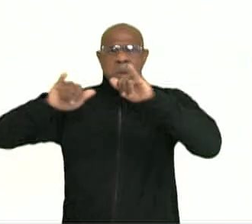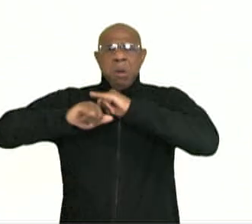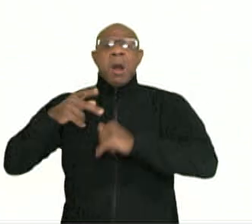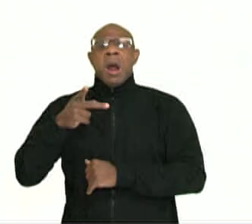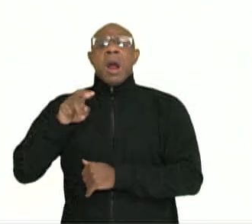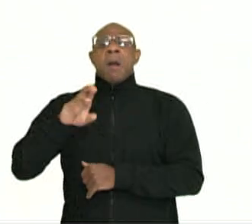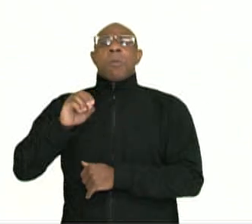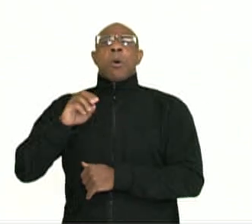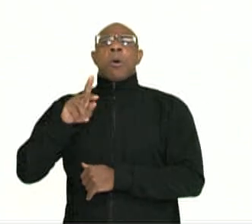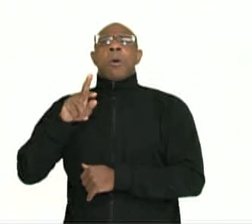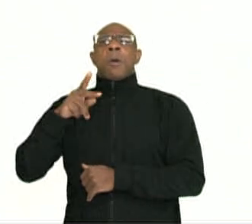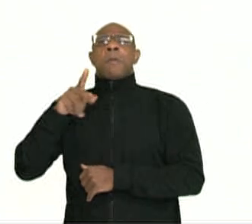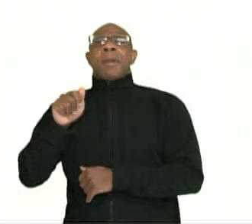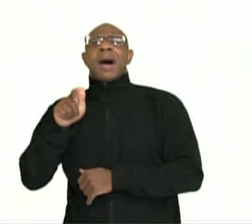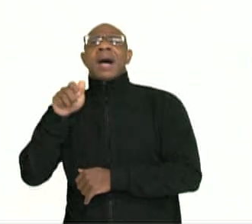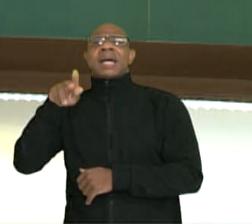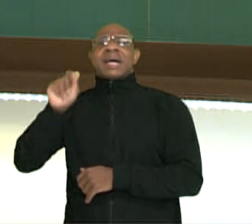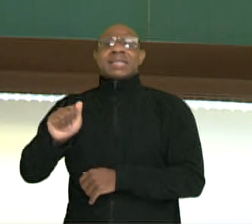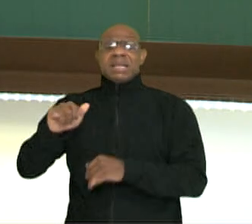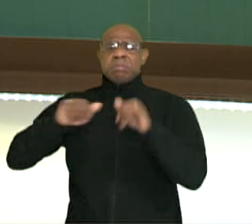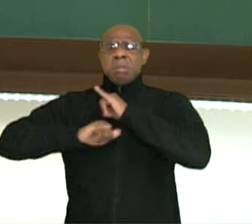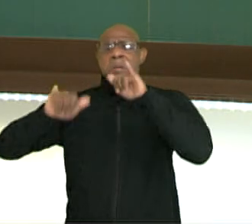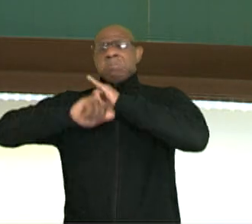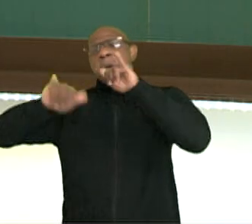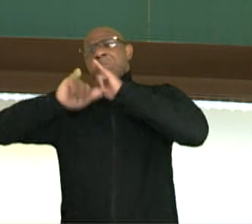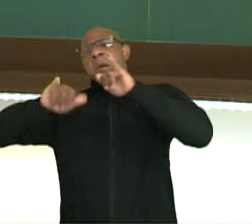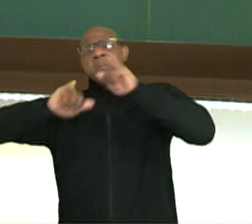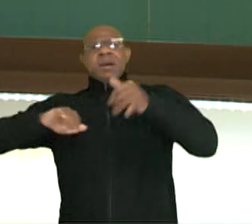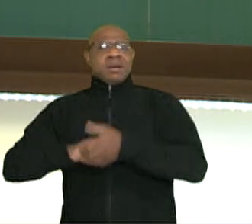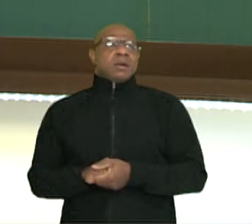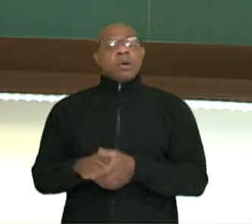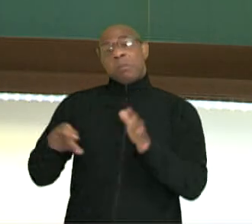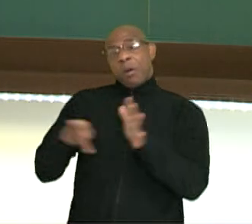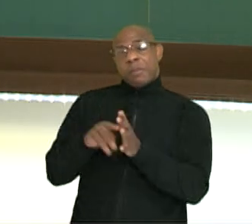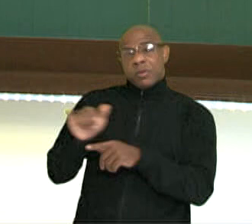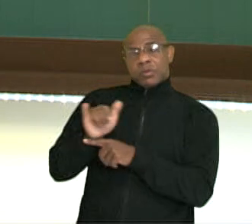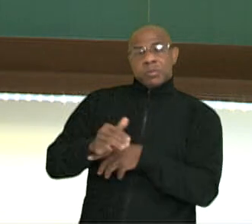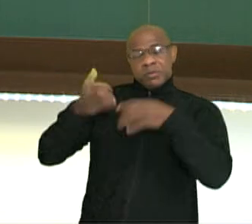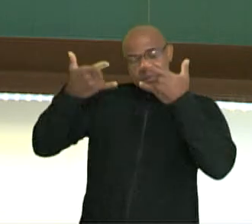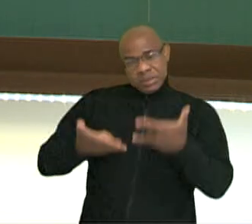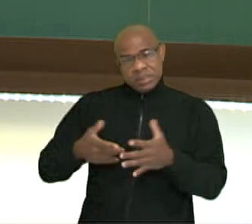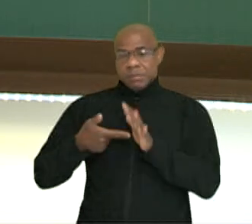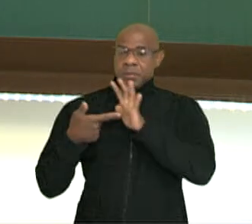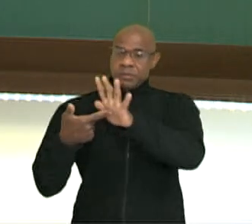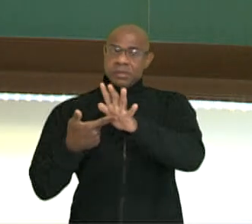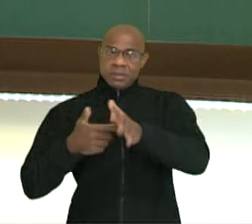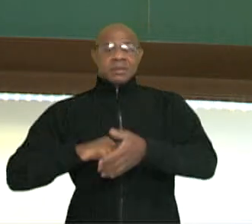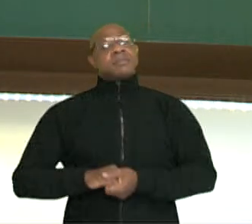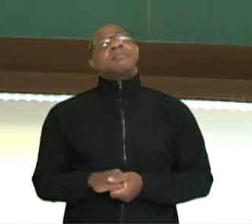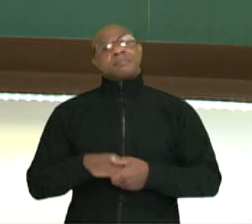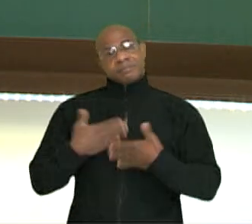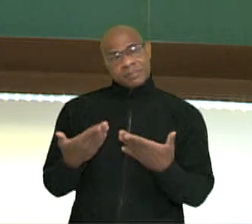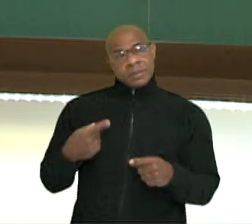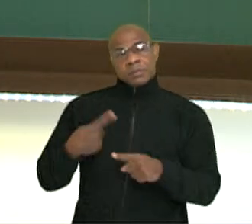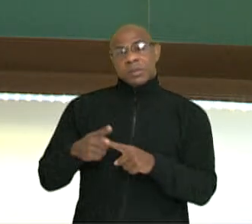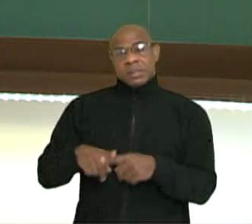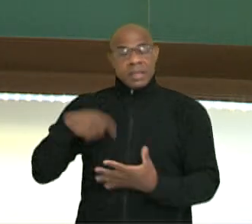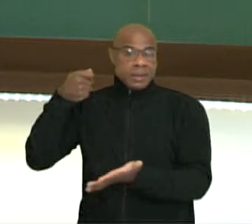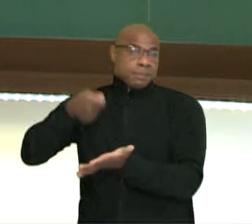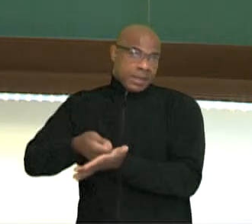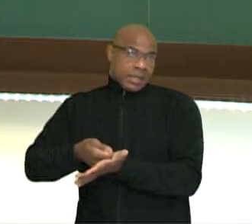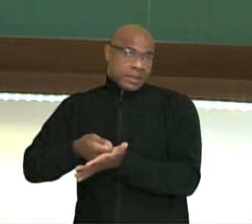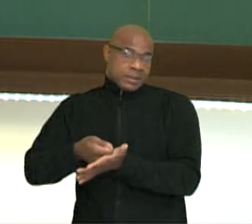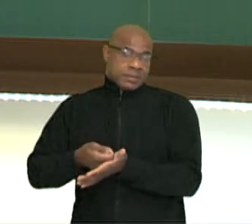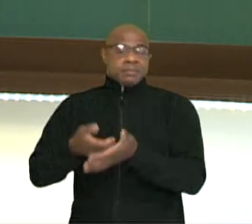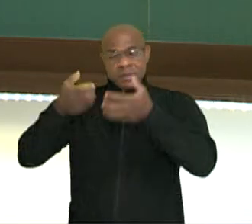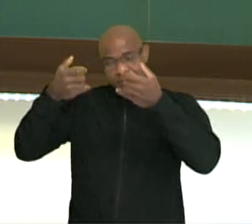meio do vídeo, né? O próprio YouTuber ele vai falando daquele produto, ele vai... Por quê? Porque ele está sendo patrocinado, está sendo pago para